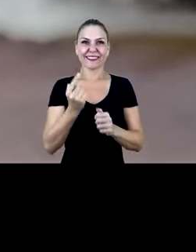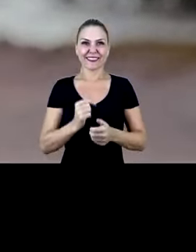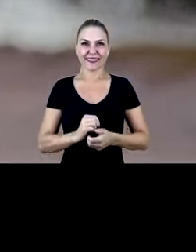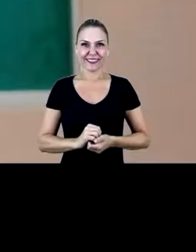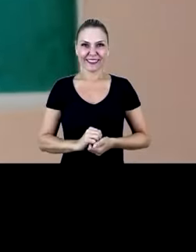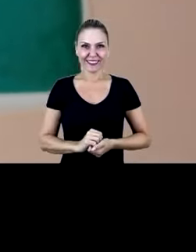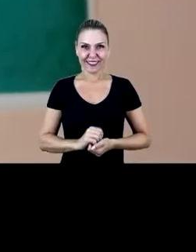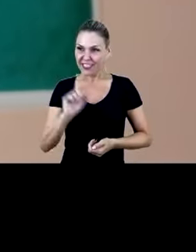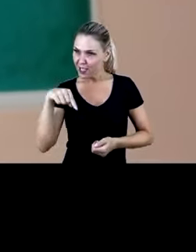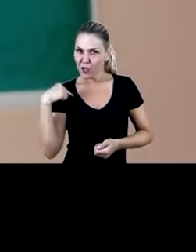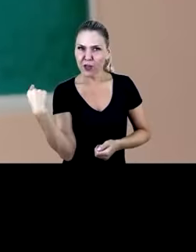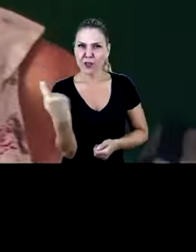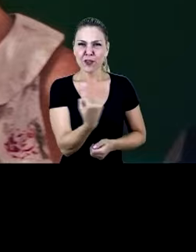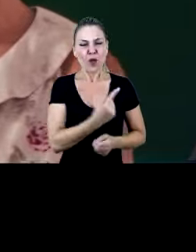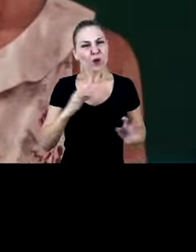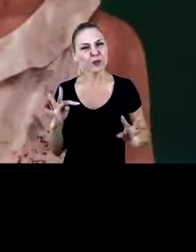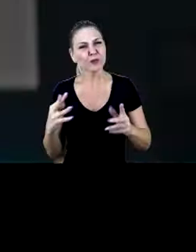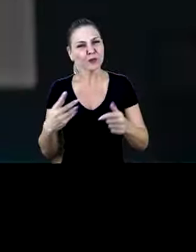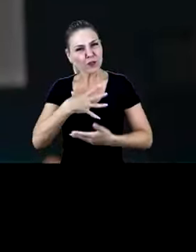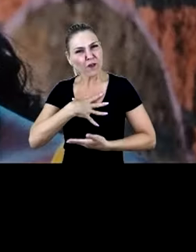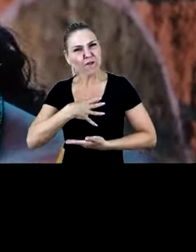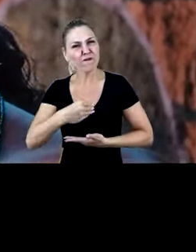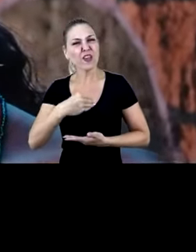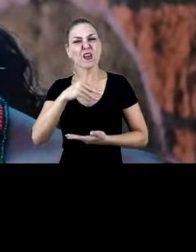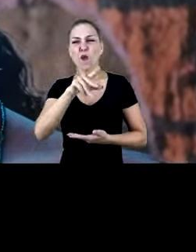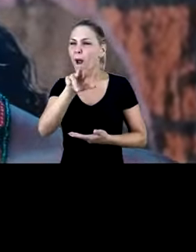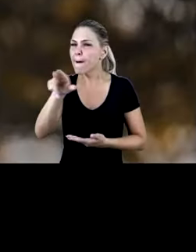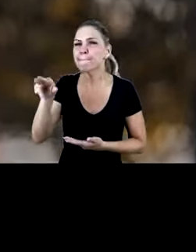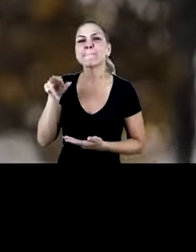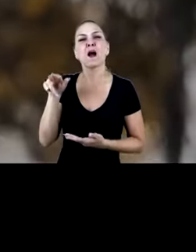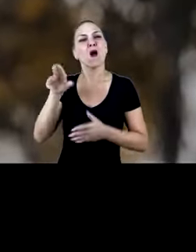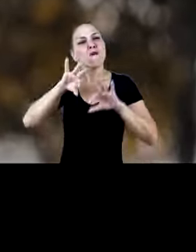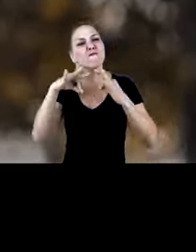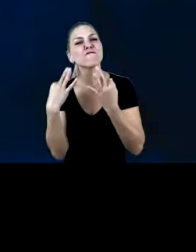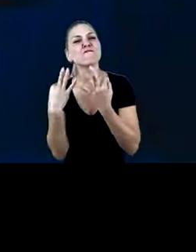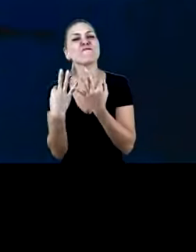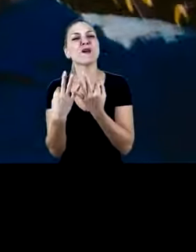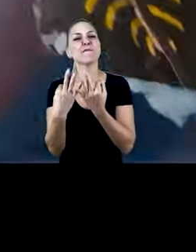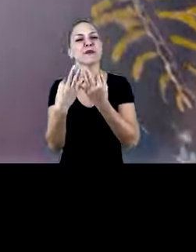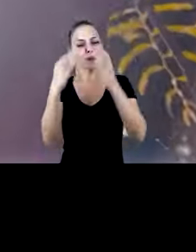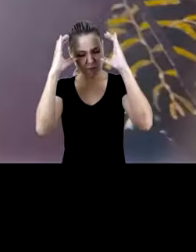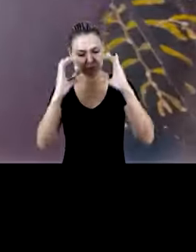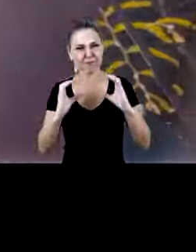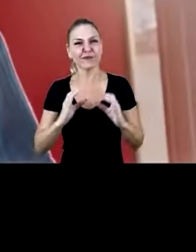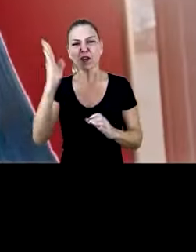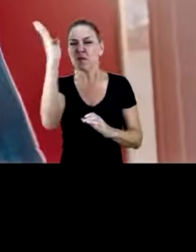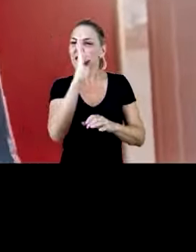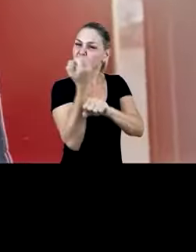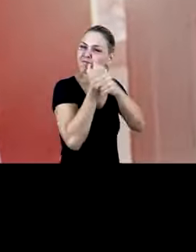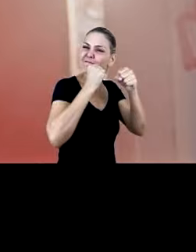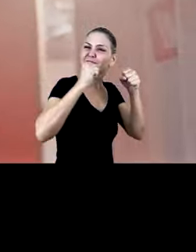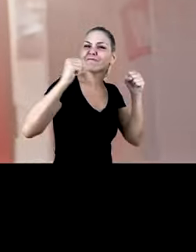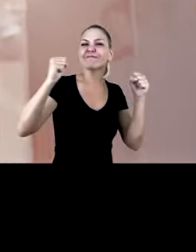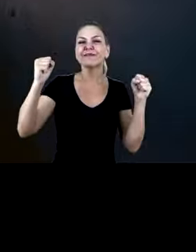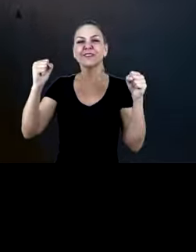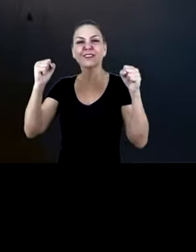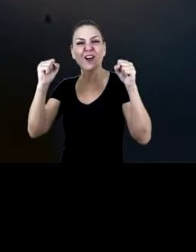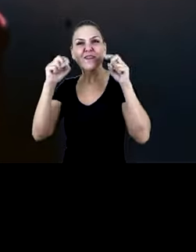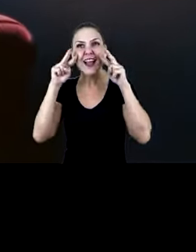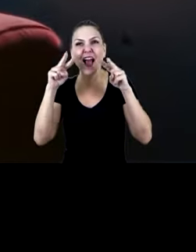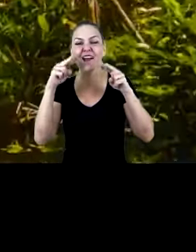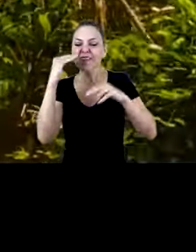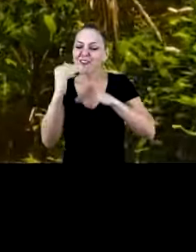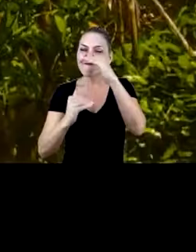e somos todos filhos irmãos parentes cidadãos de um Brasil Gigante que nos quer ver